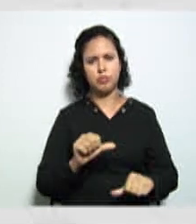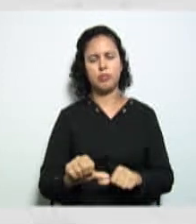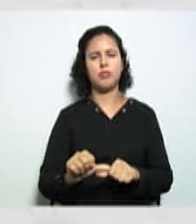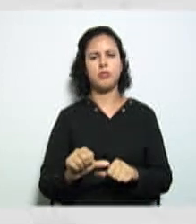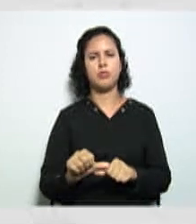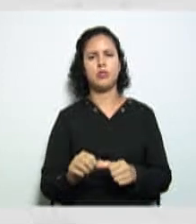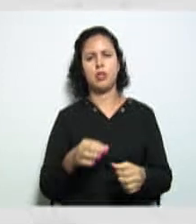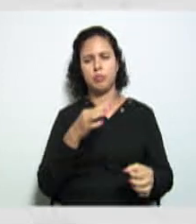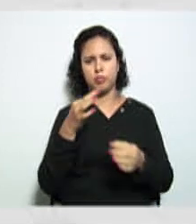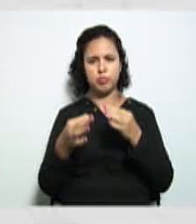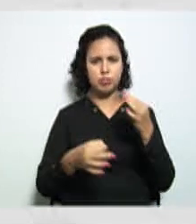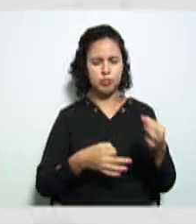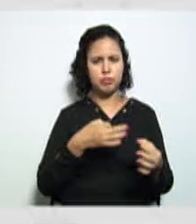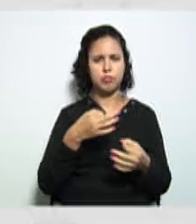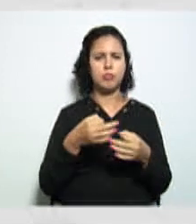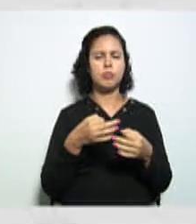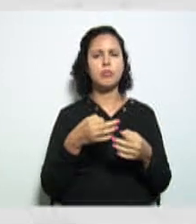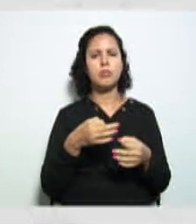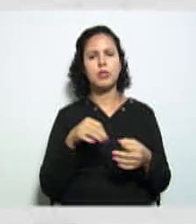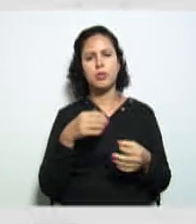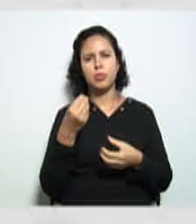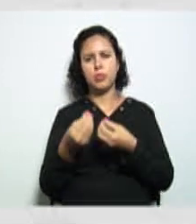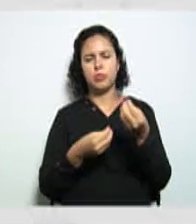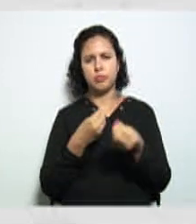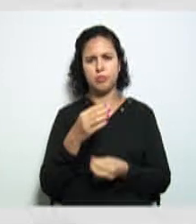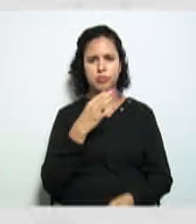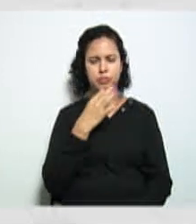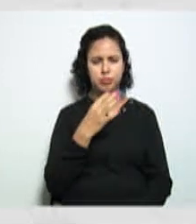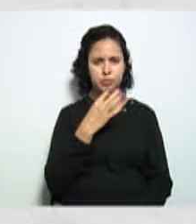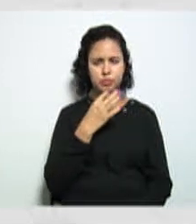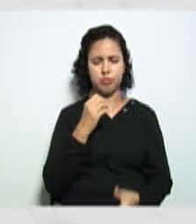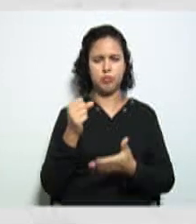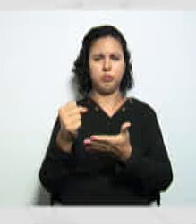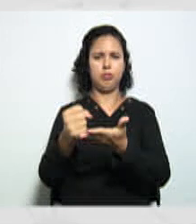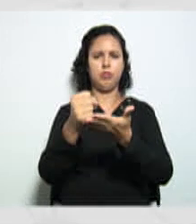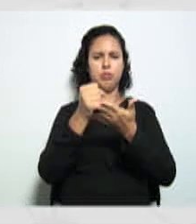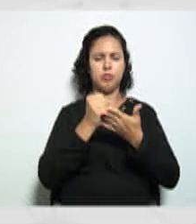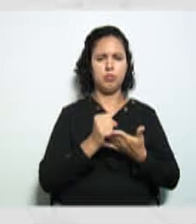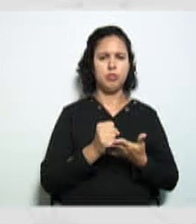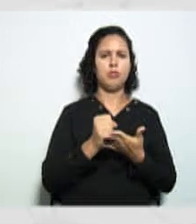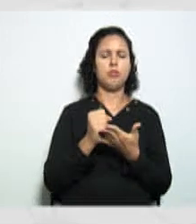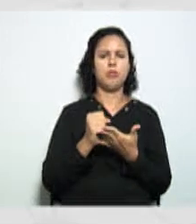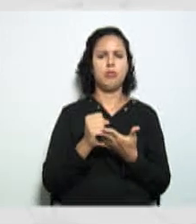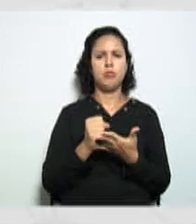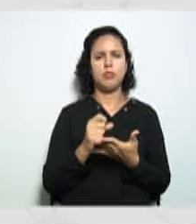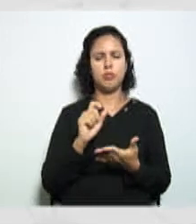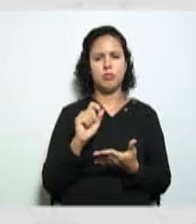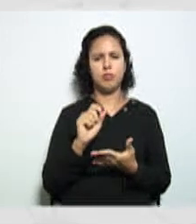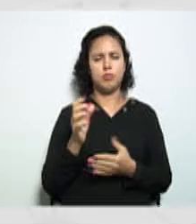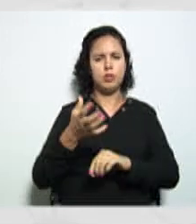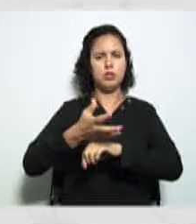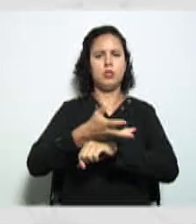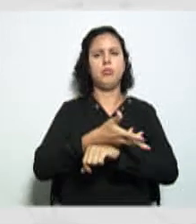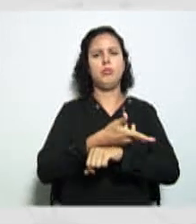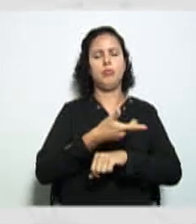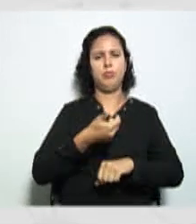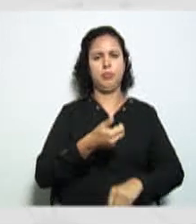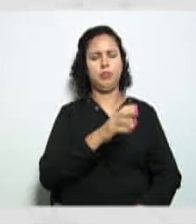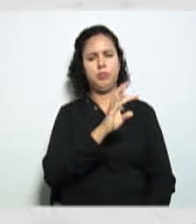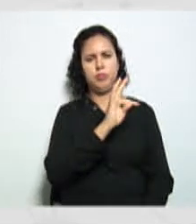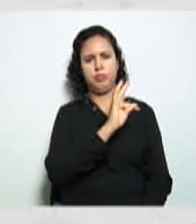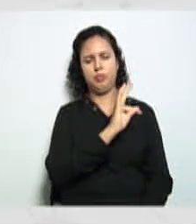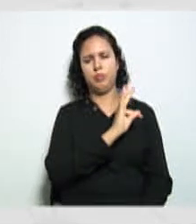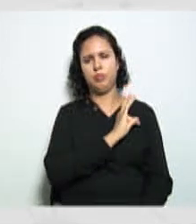argumentativo, como é que esse tipo de conhecimento ele me auxilia naquelas competências lá que